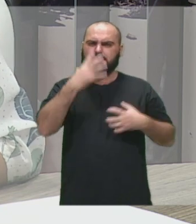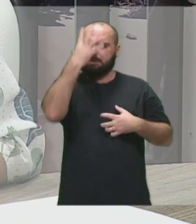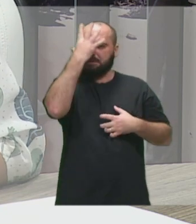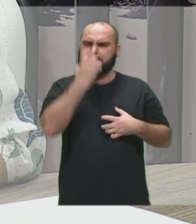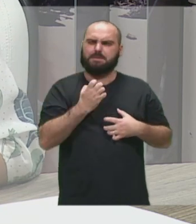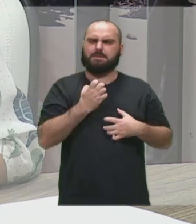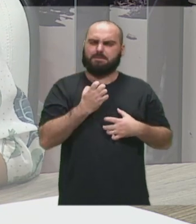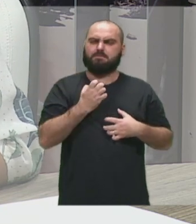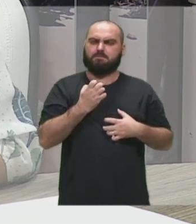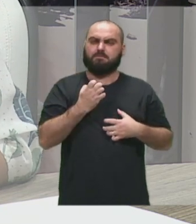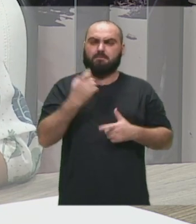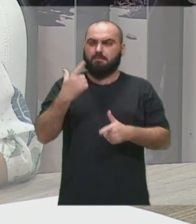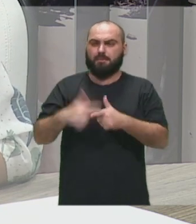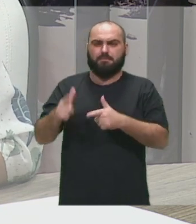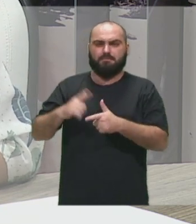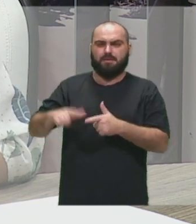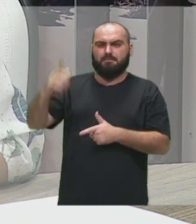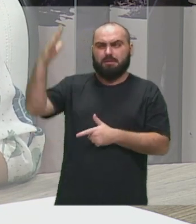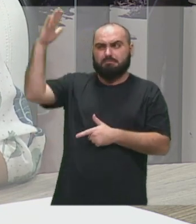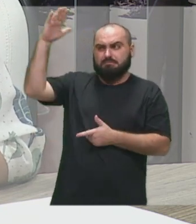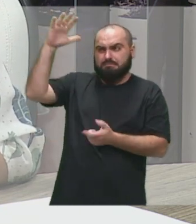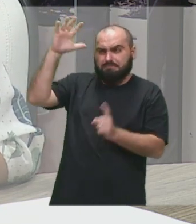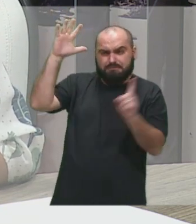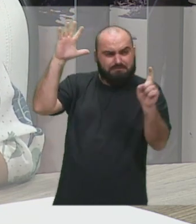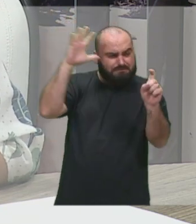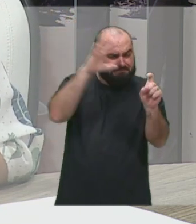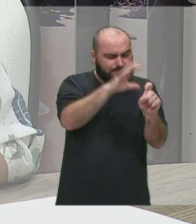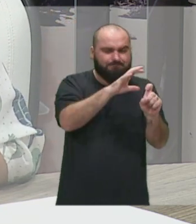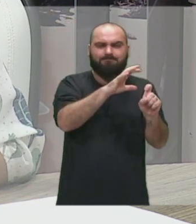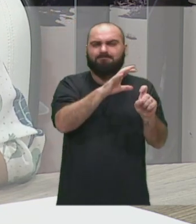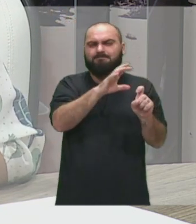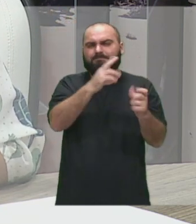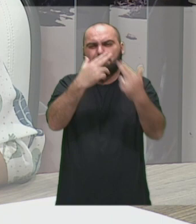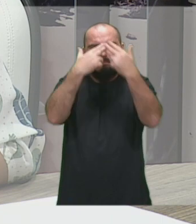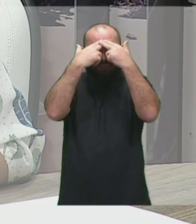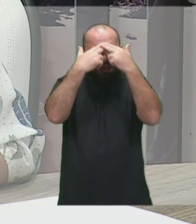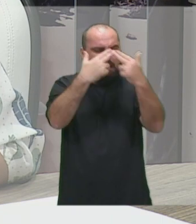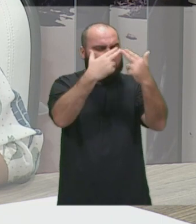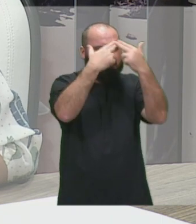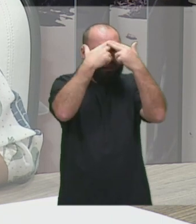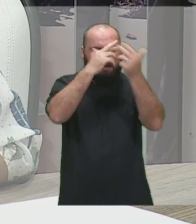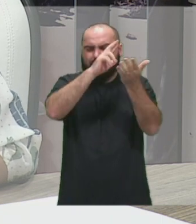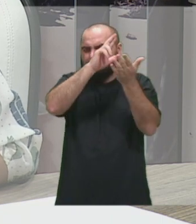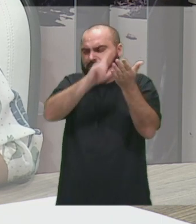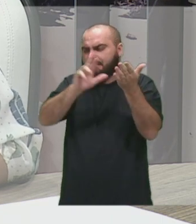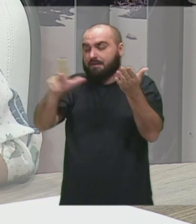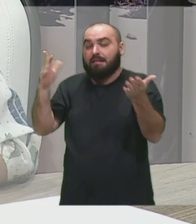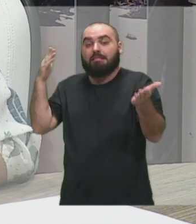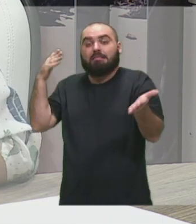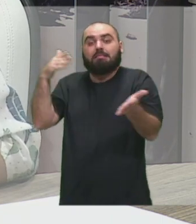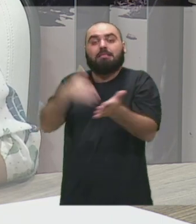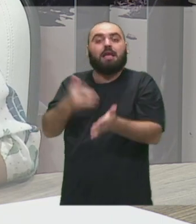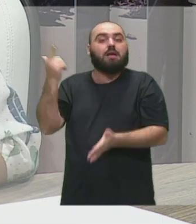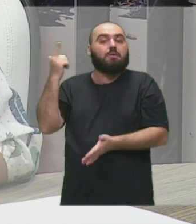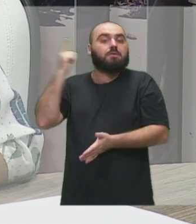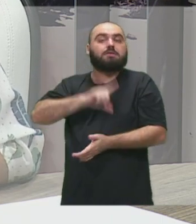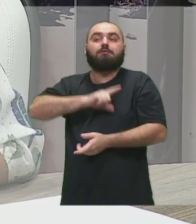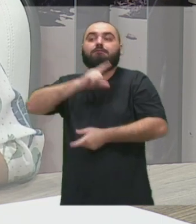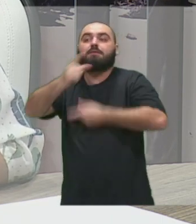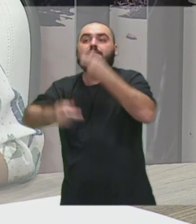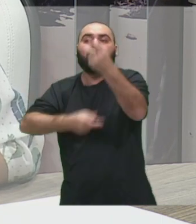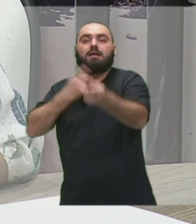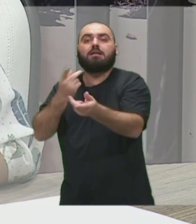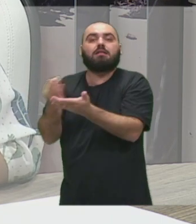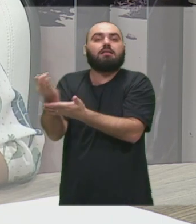problemas de inferioridade. Nossa, era muitos traumas. Até eu falar, até eu tratar, até eu buscar ajuda